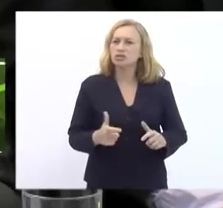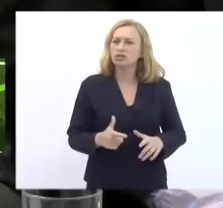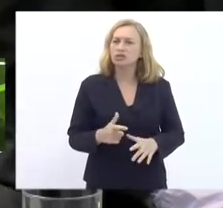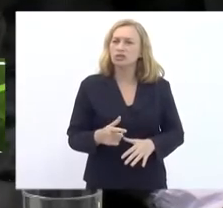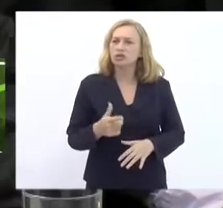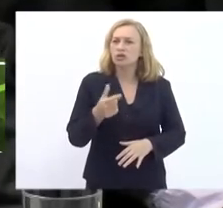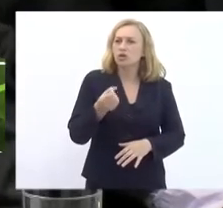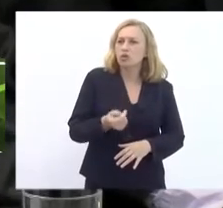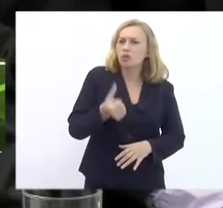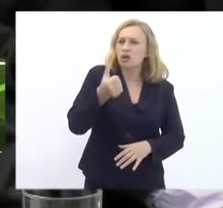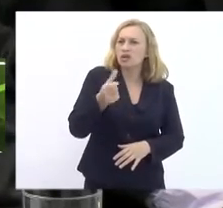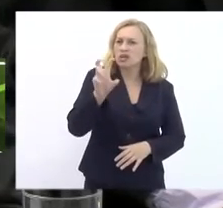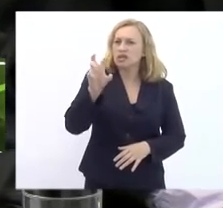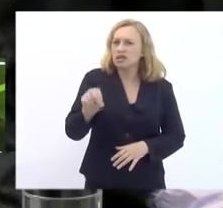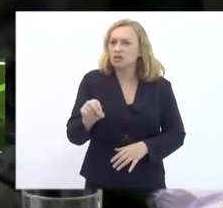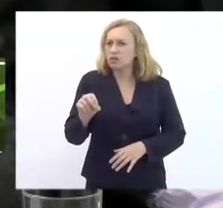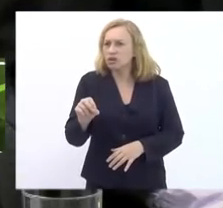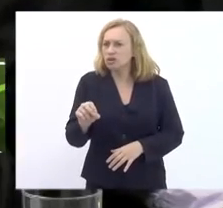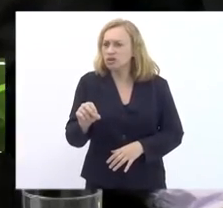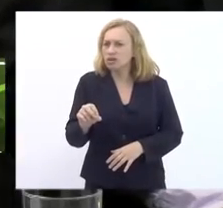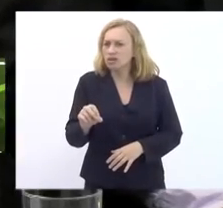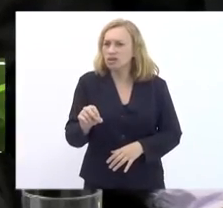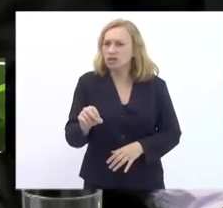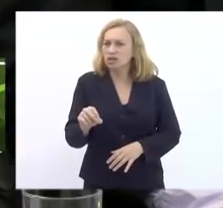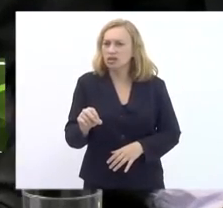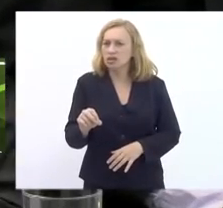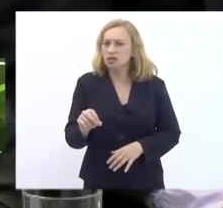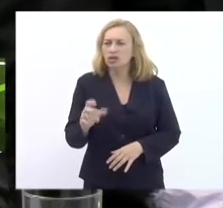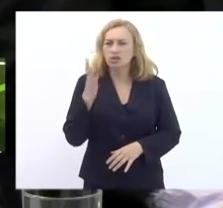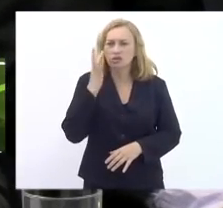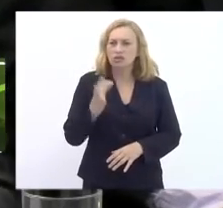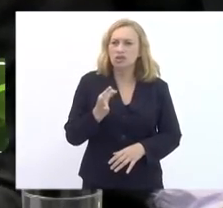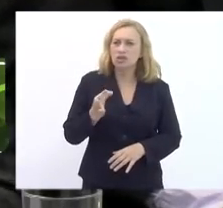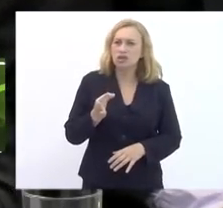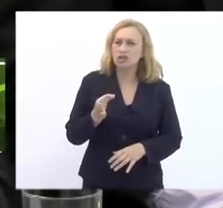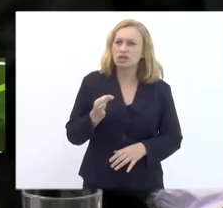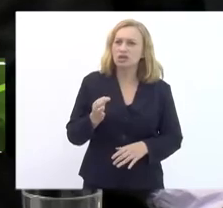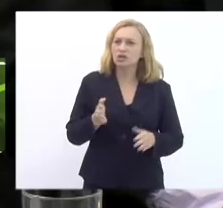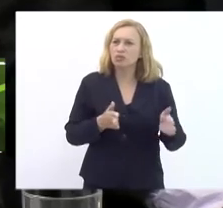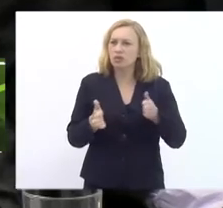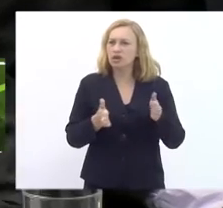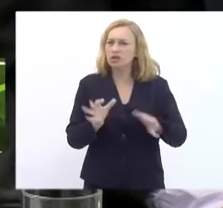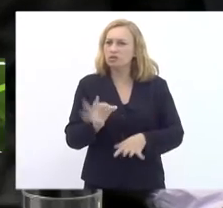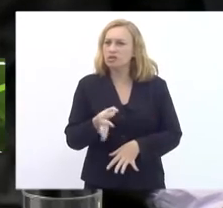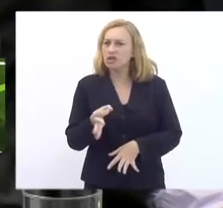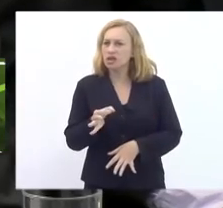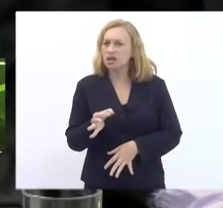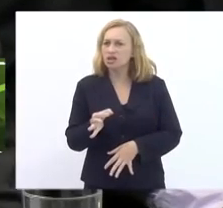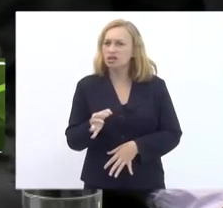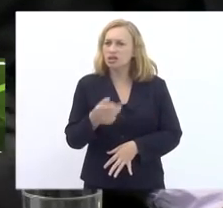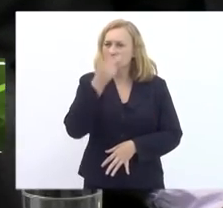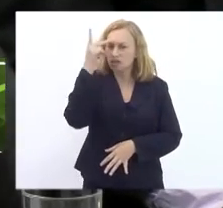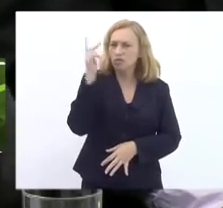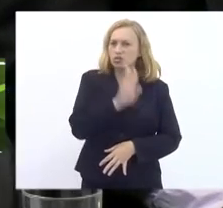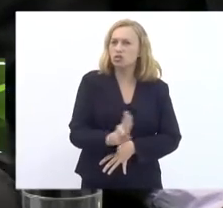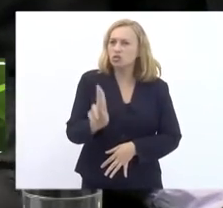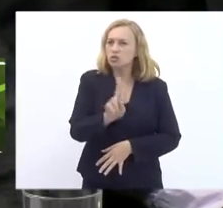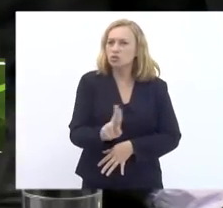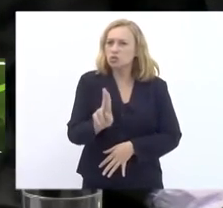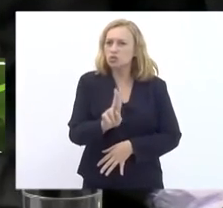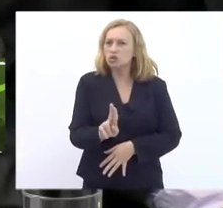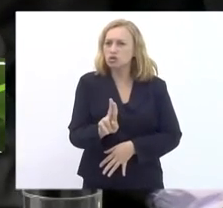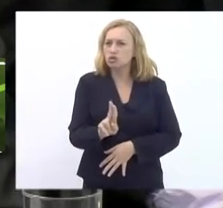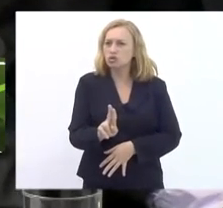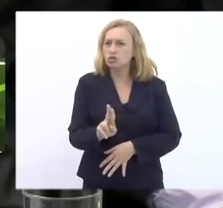quase 50 da sociedade civil. Eu não sei se há essa previsão dessa oitiva dos usuários, aí nessas negociações que